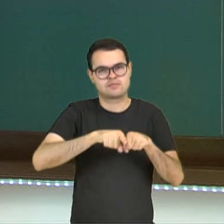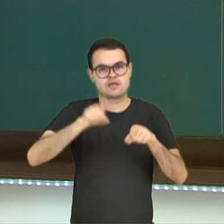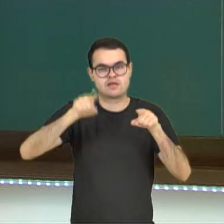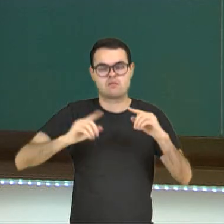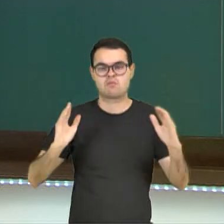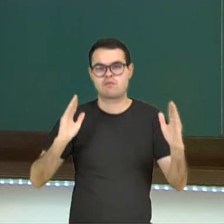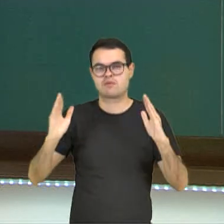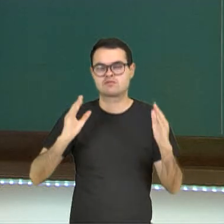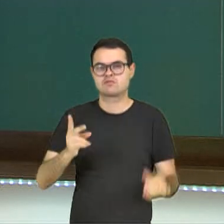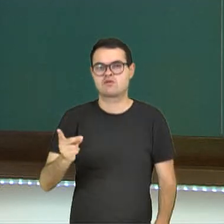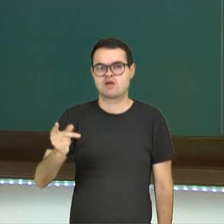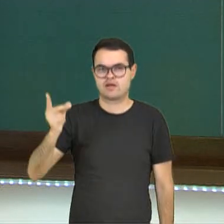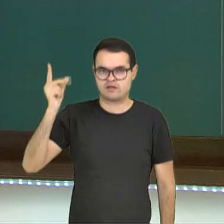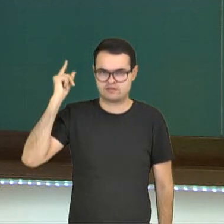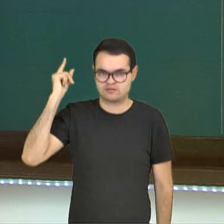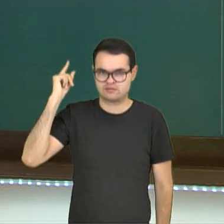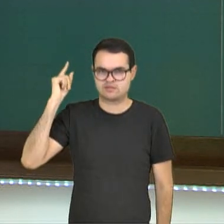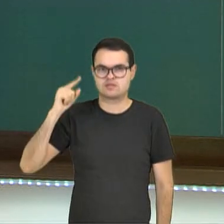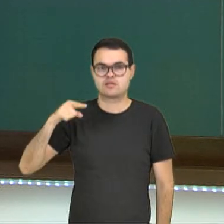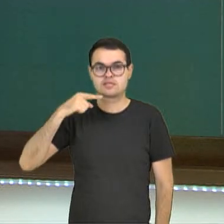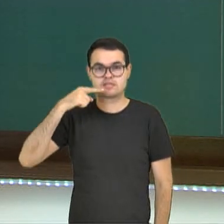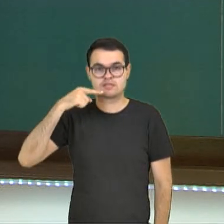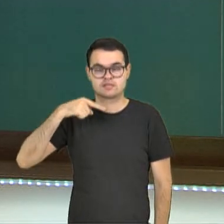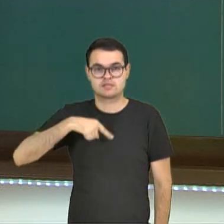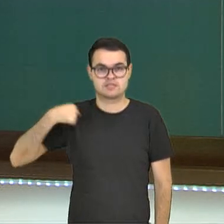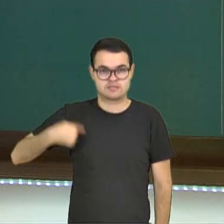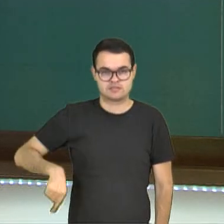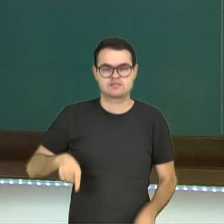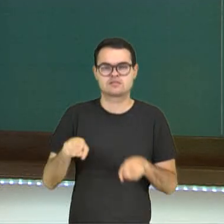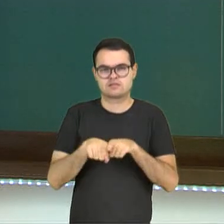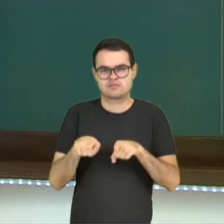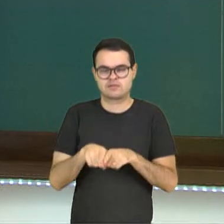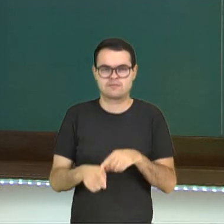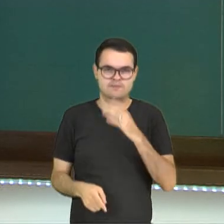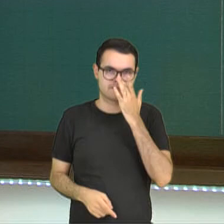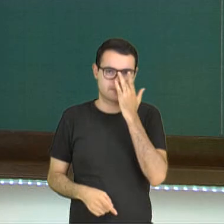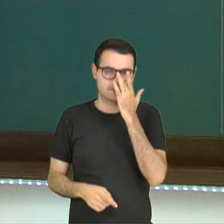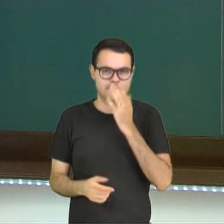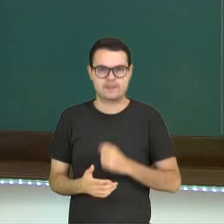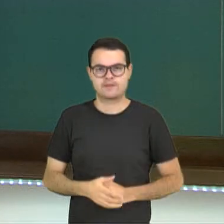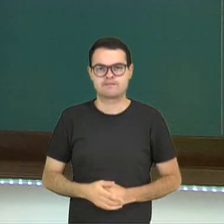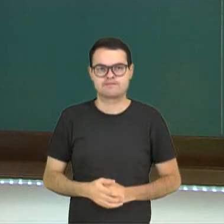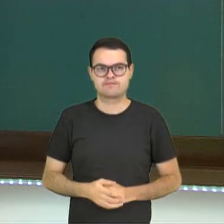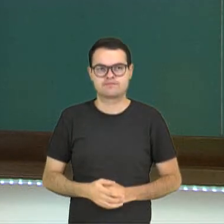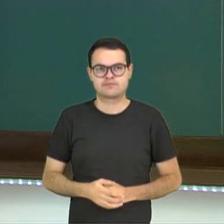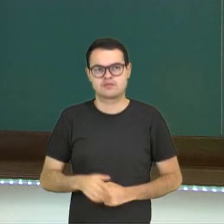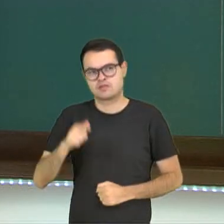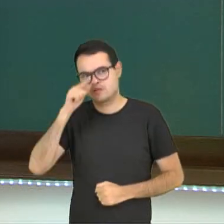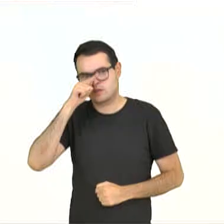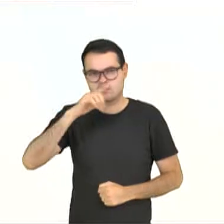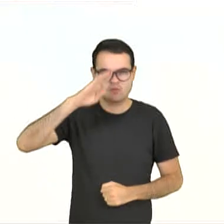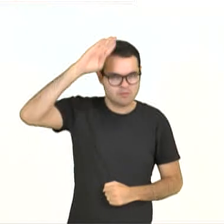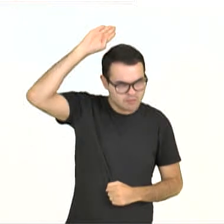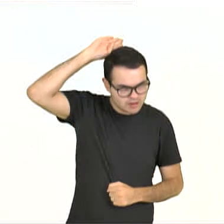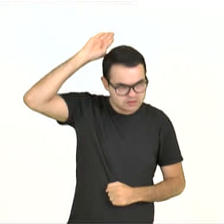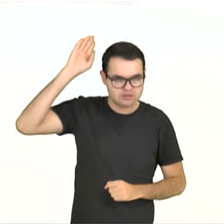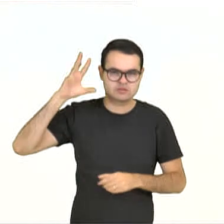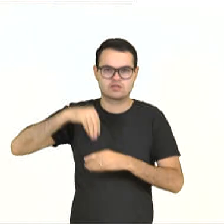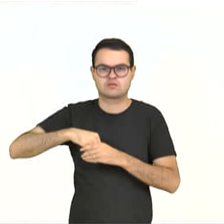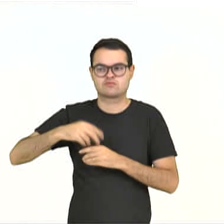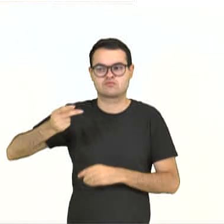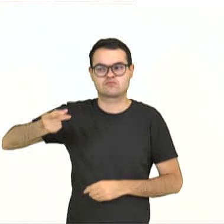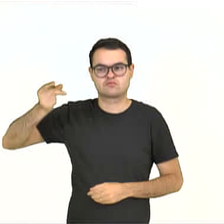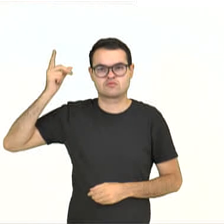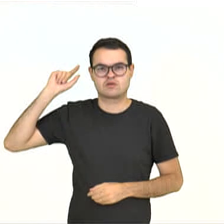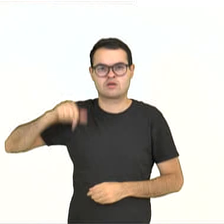antiga, a arte chinesa, A arte greco-romana, ela é, dentro da antiguidade,